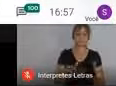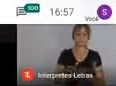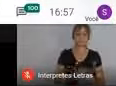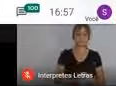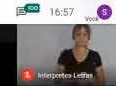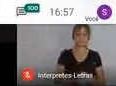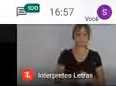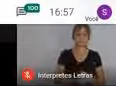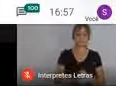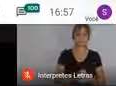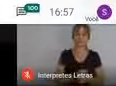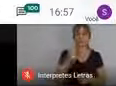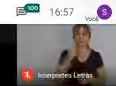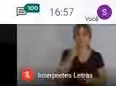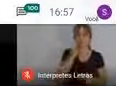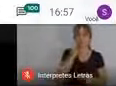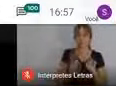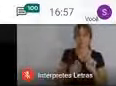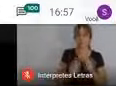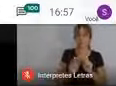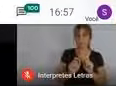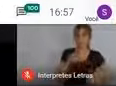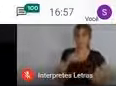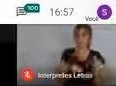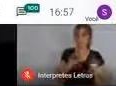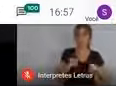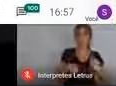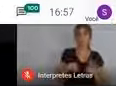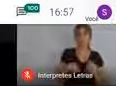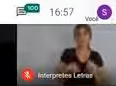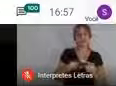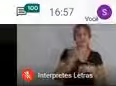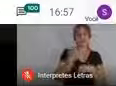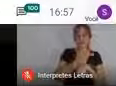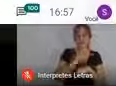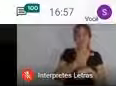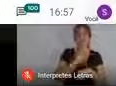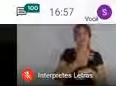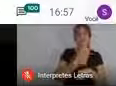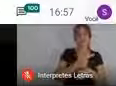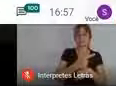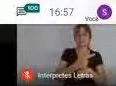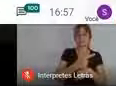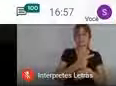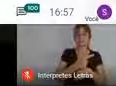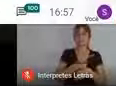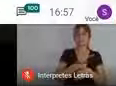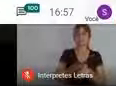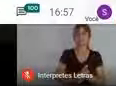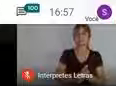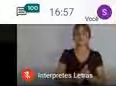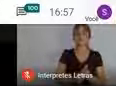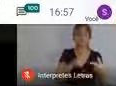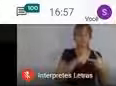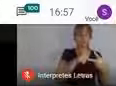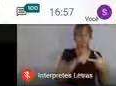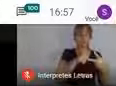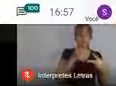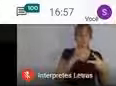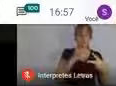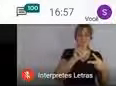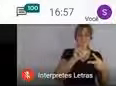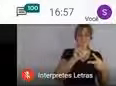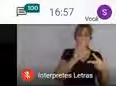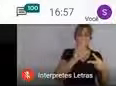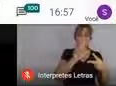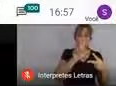podemos ver, a variação para esse item lexical já cinta, polimérula, é interessante. Nessa